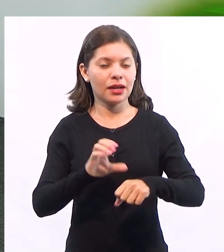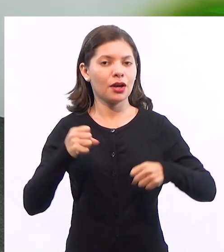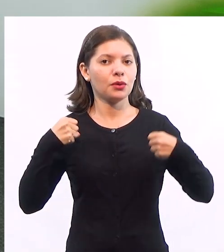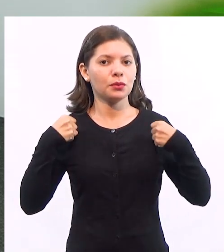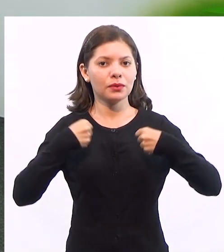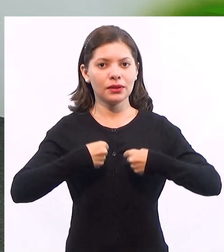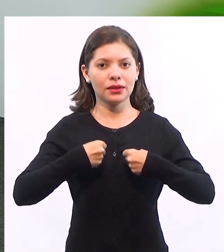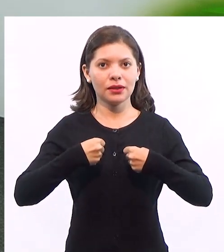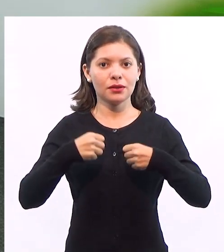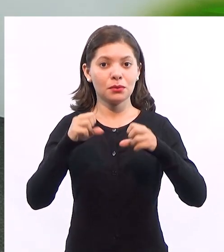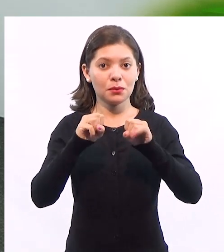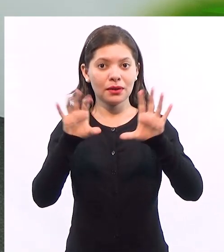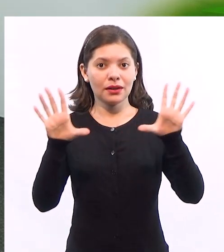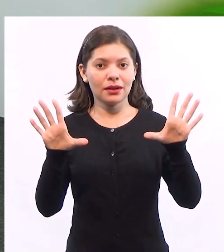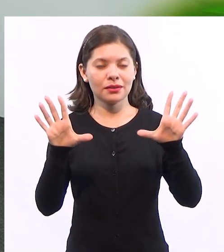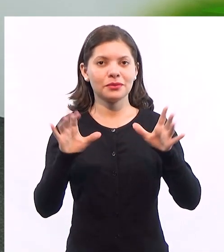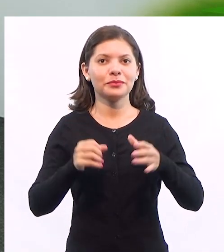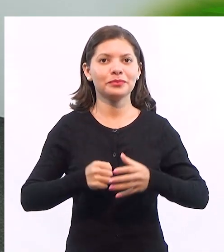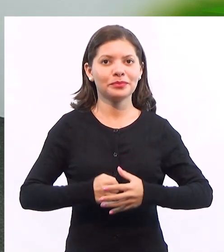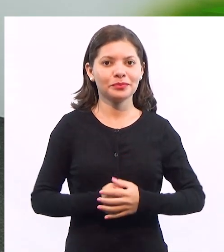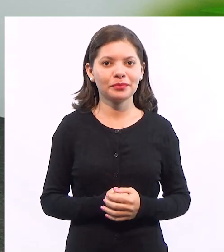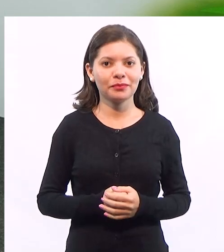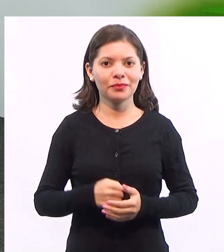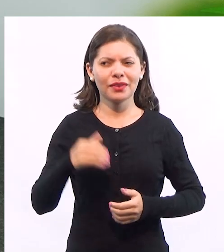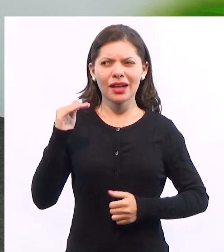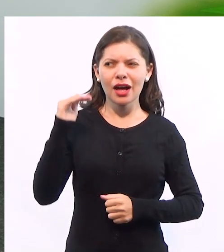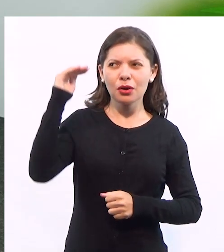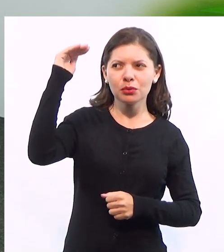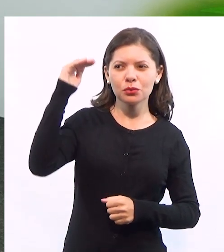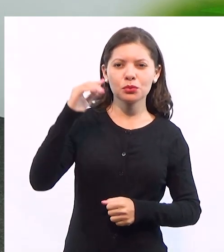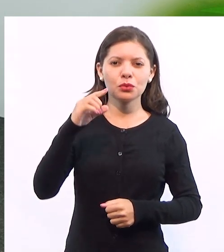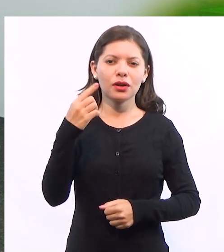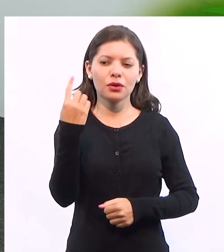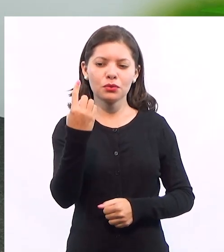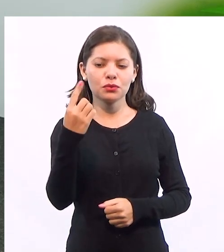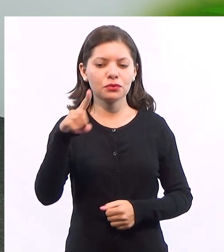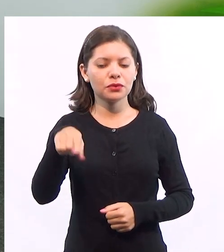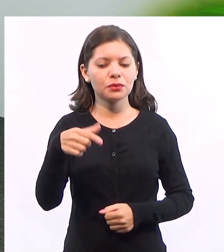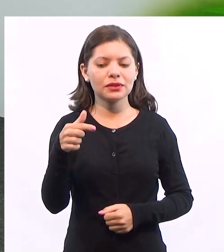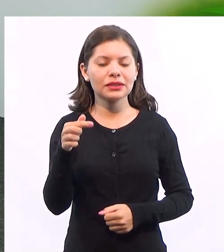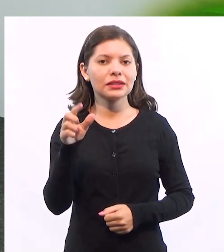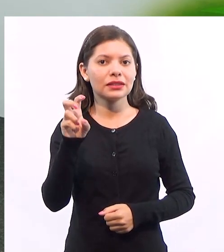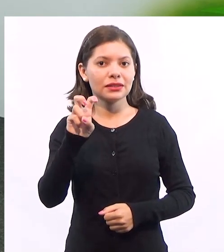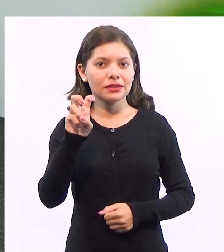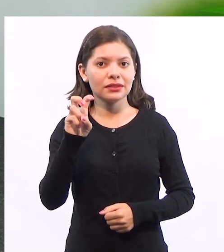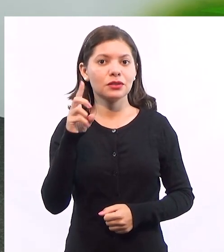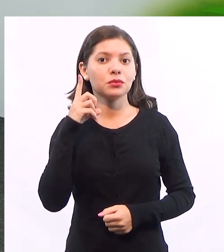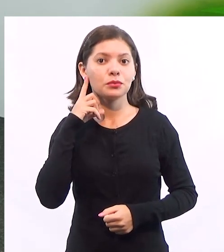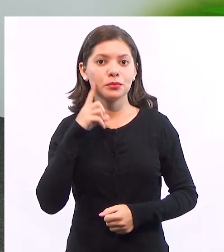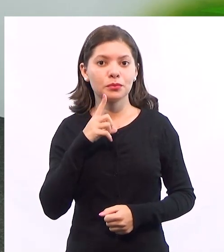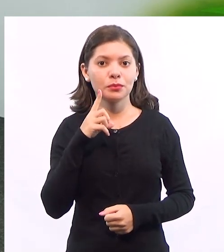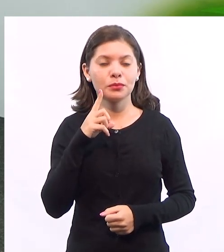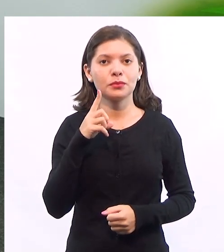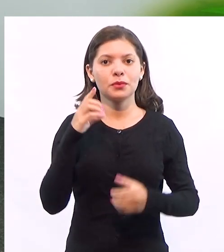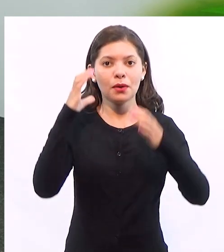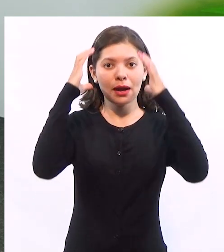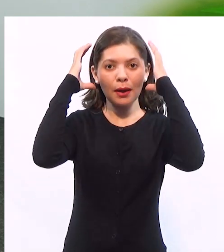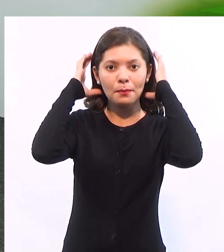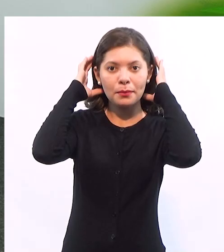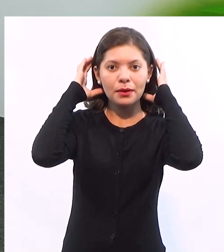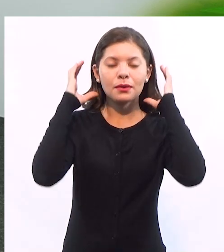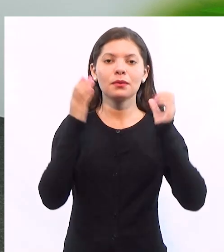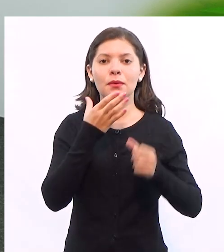terno um pouco mais claro para dar aquele tom sobre tom. Eu tenho aí 1,75 de altura, sou moreno, cabelo curto,